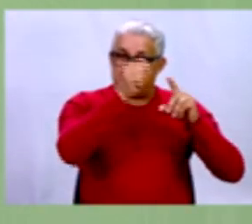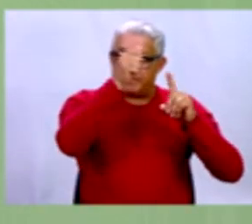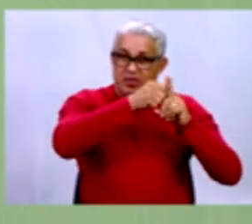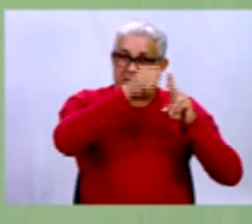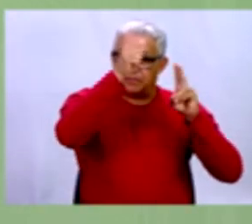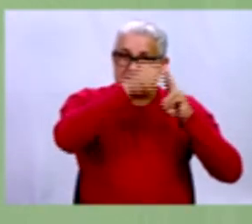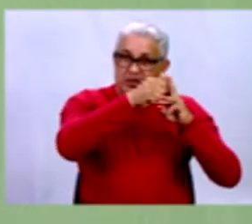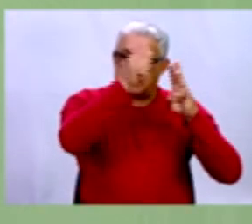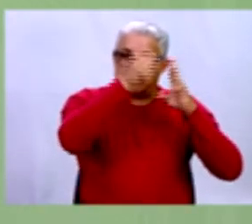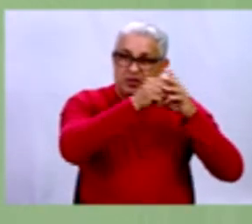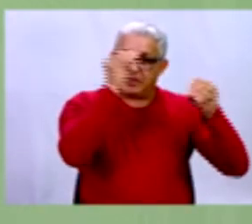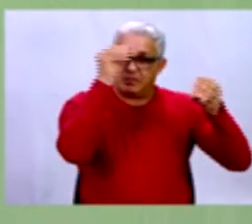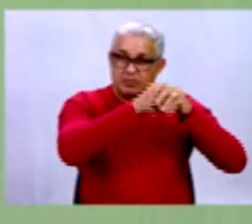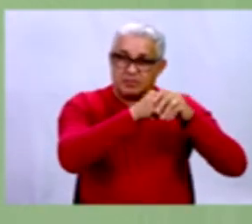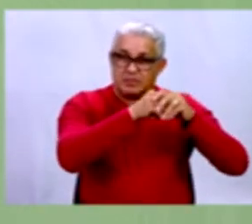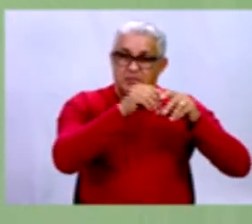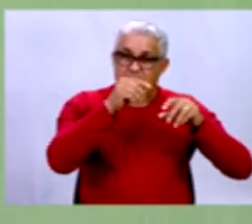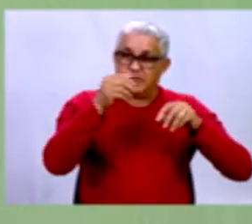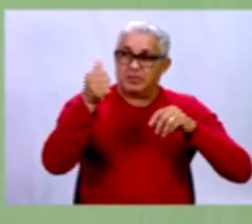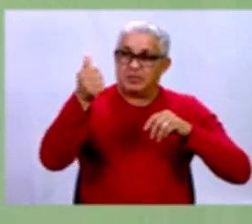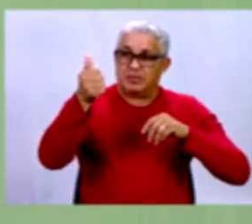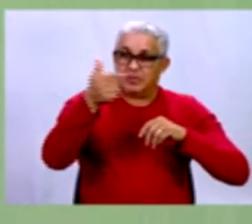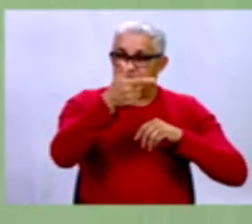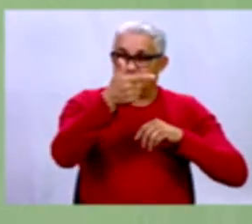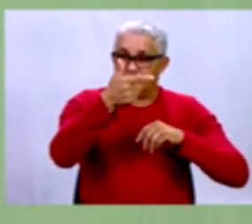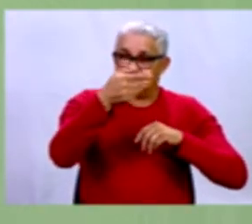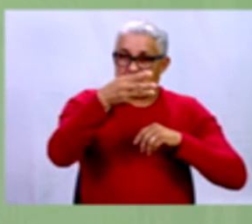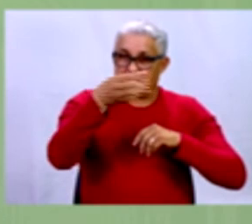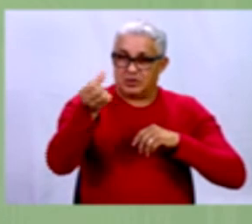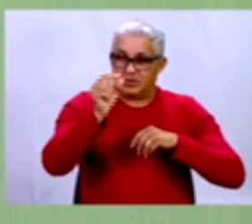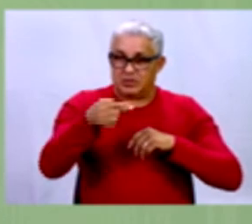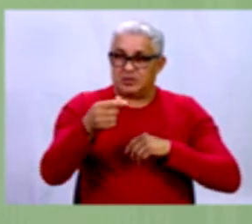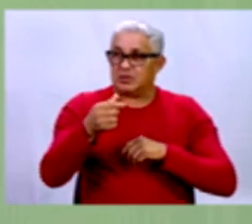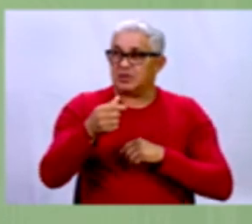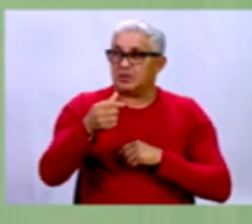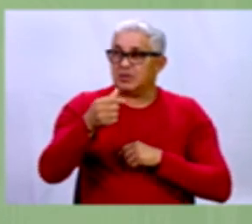mensais de 236,55. Se vocês pegarem agora